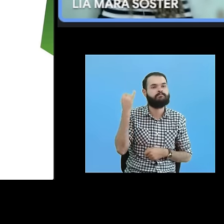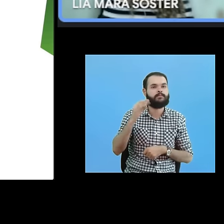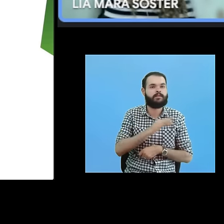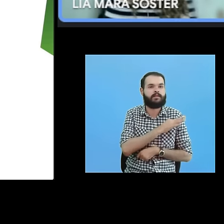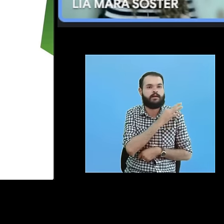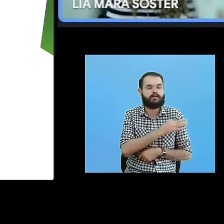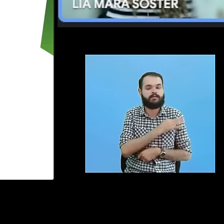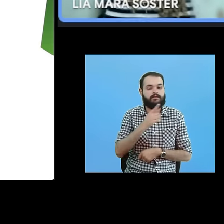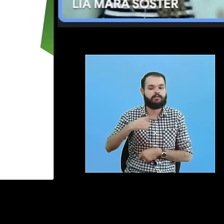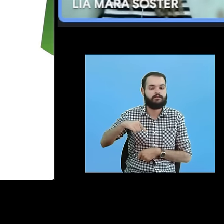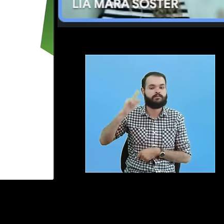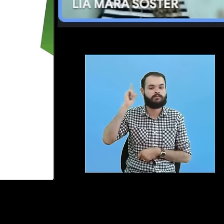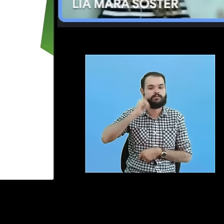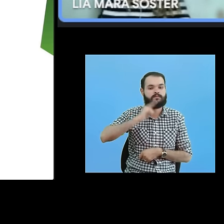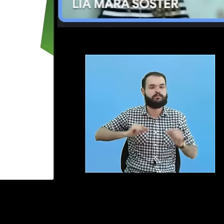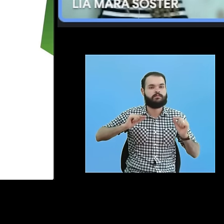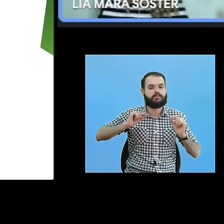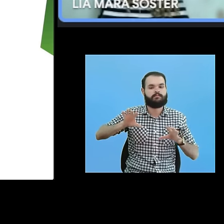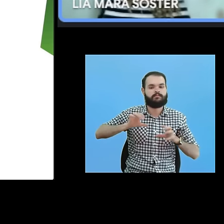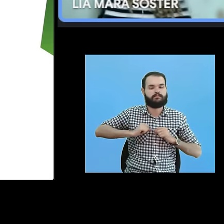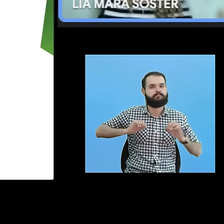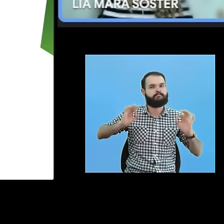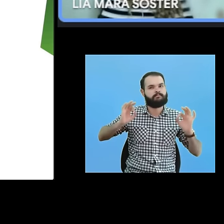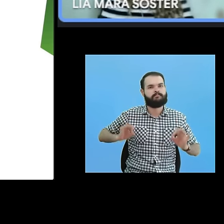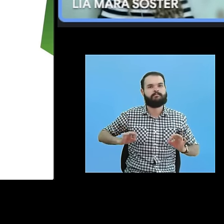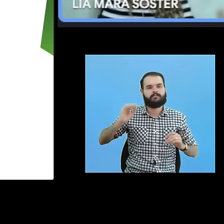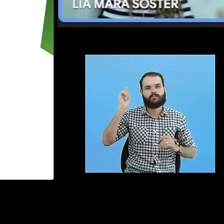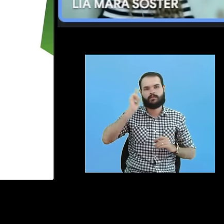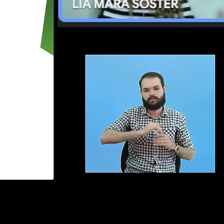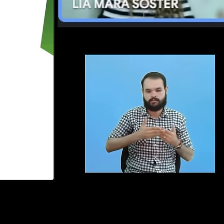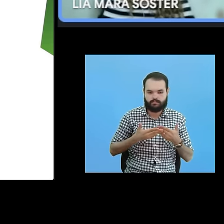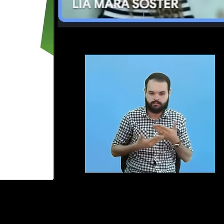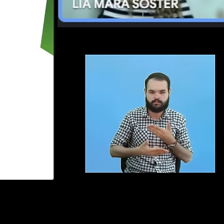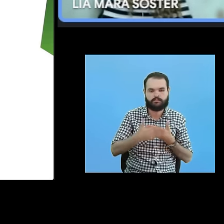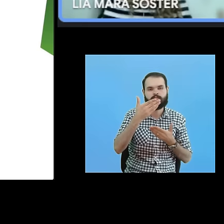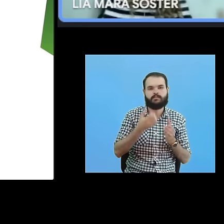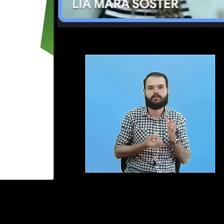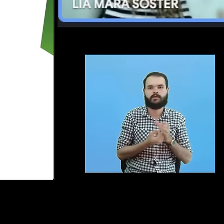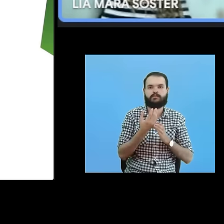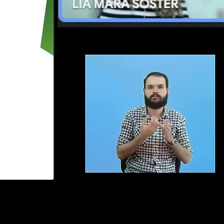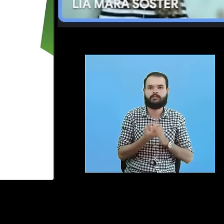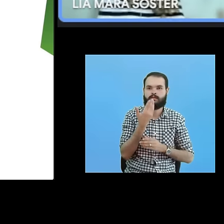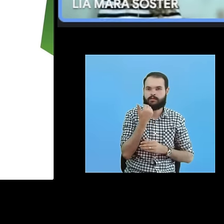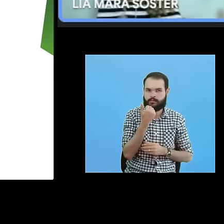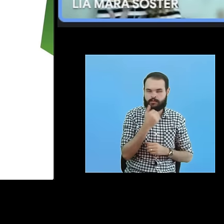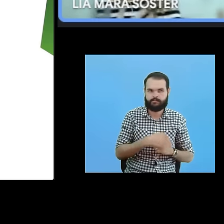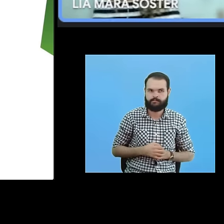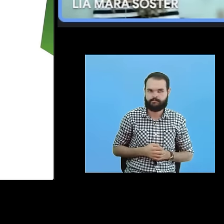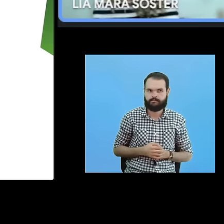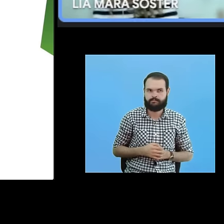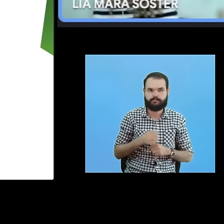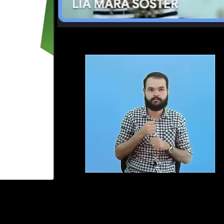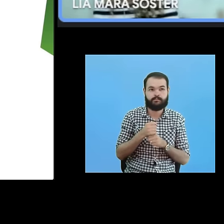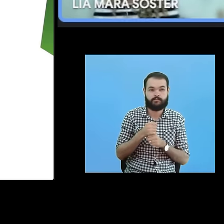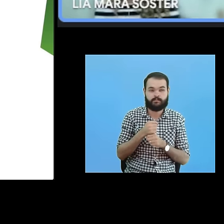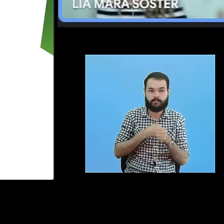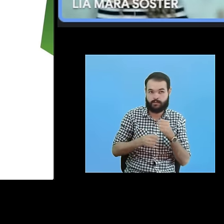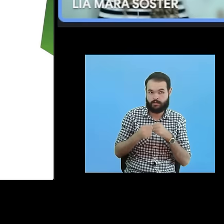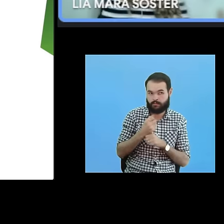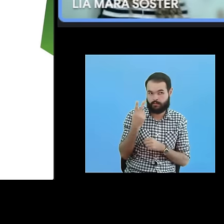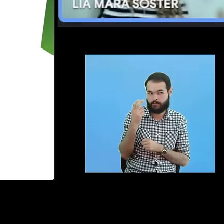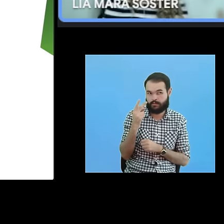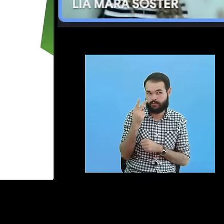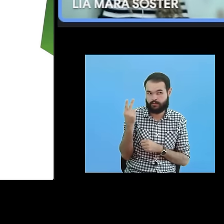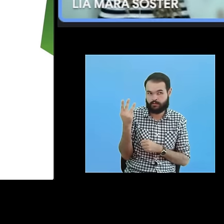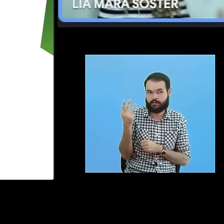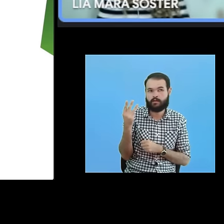que eles se apropriassem para aí, de fato, sim, começar com a produção de alimentos. Em 2023, nós